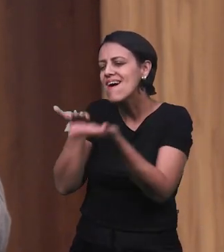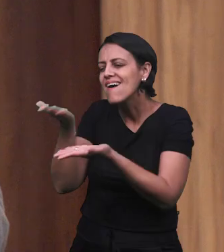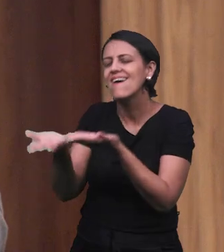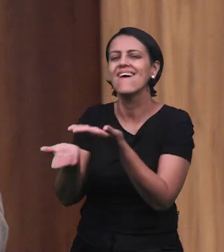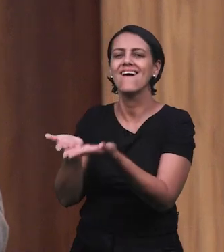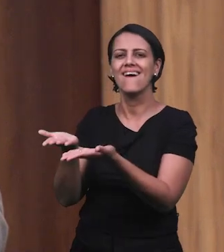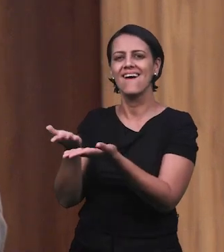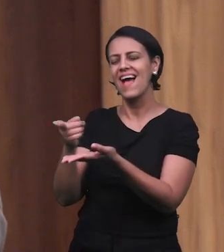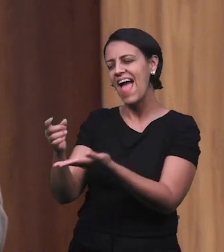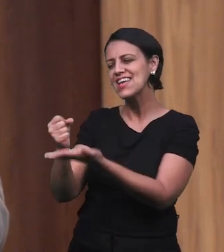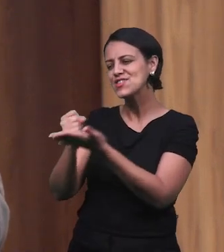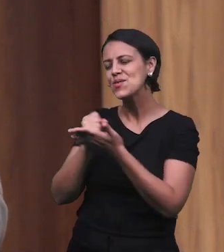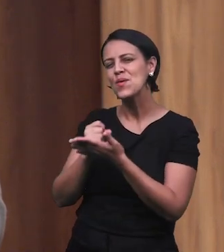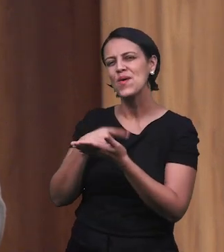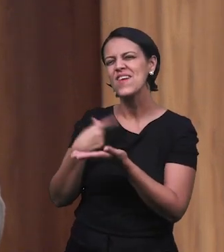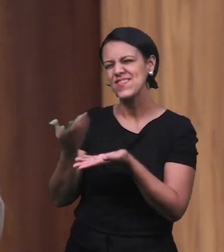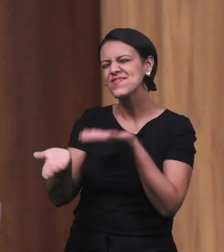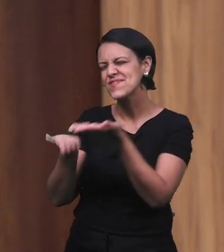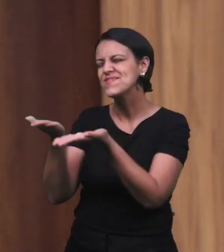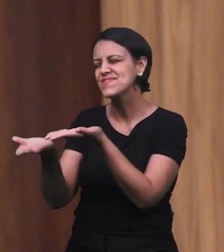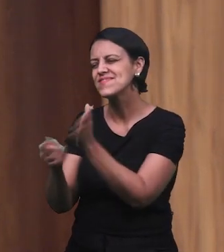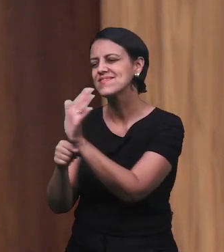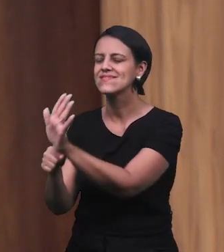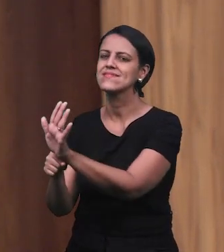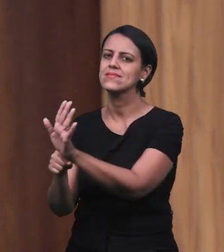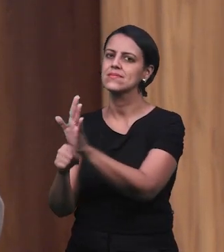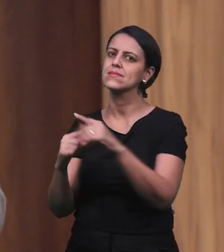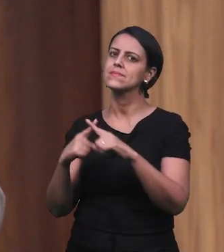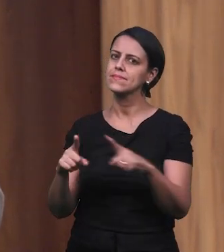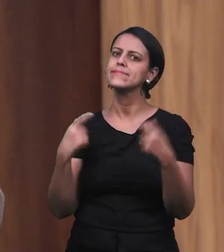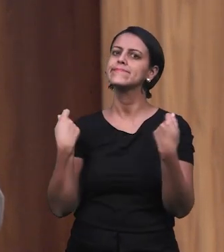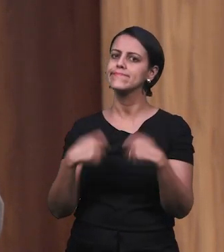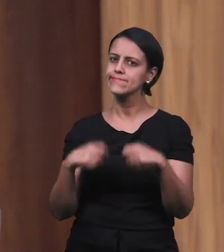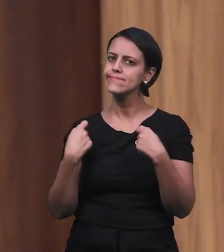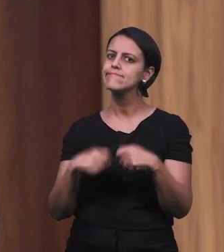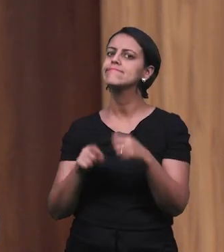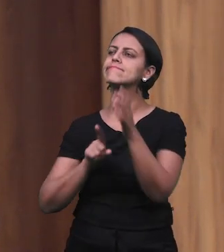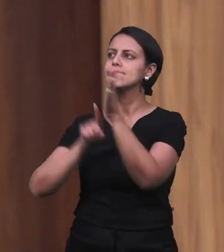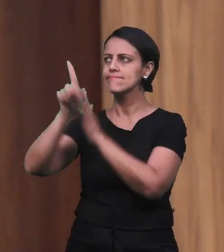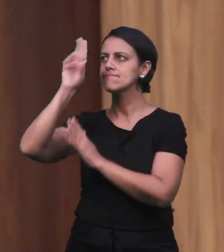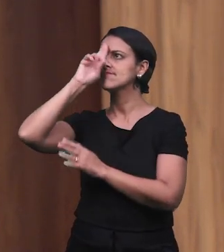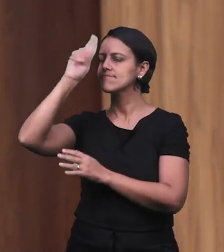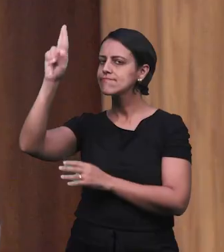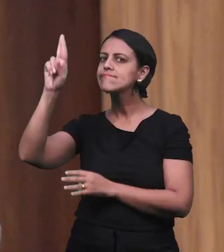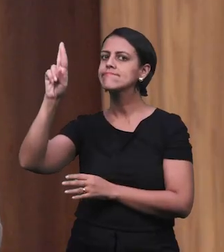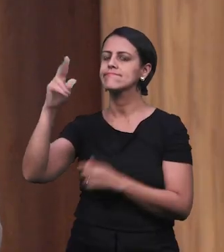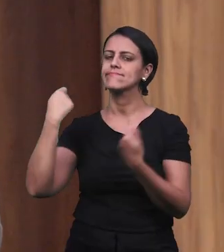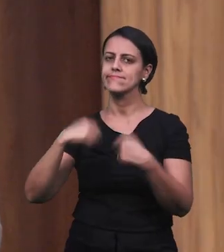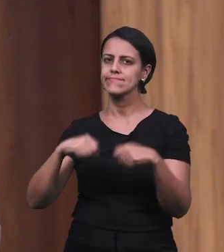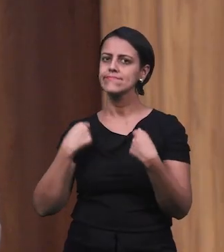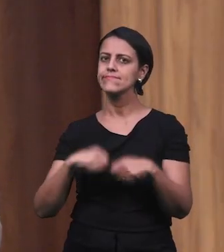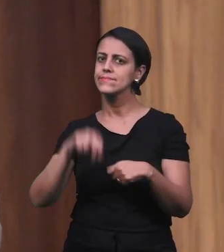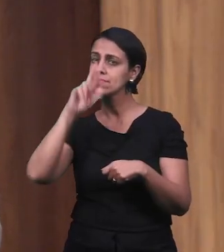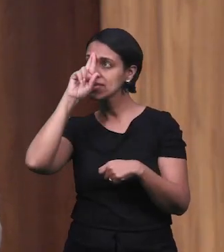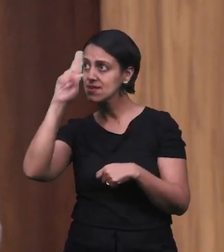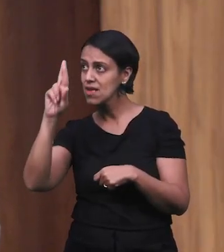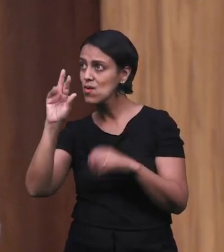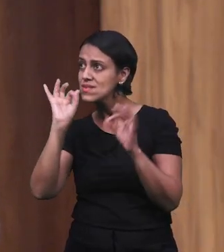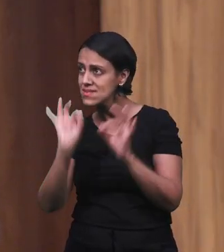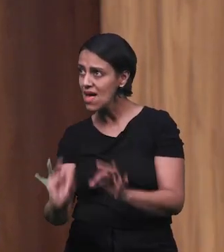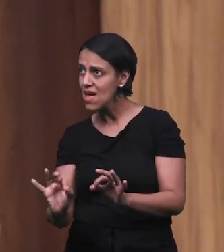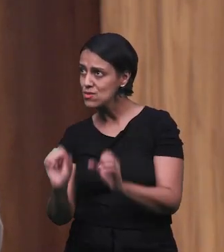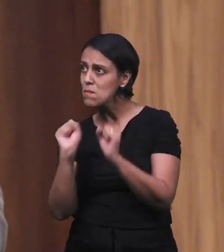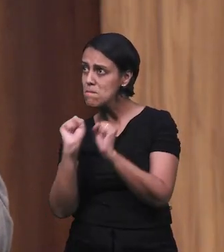alguém pedindo socorro, mas até isso, muitas vezes nós temos que levar diante do Senhor. Senhor, é hora de ajudar